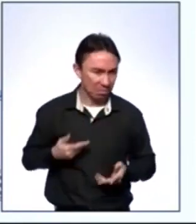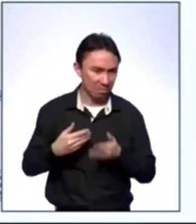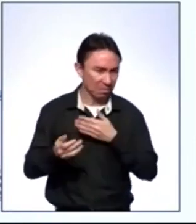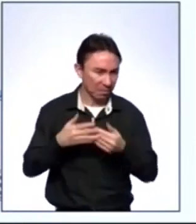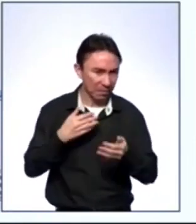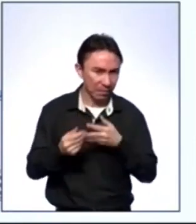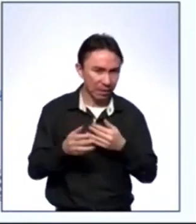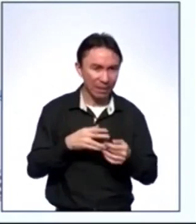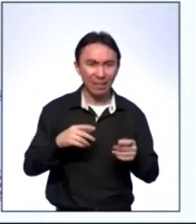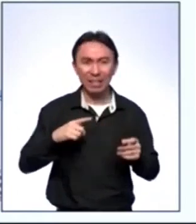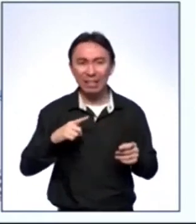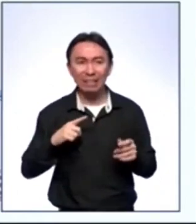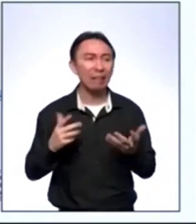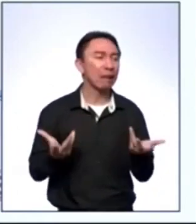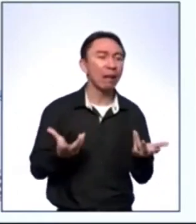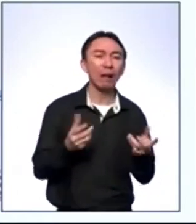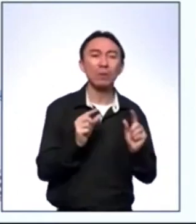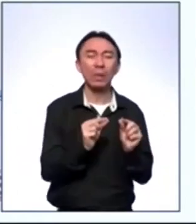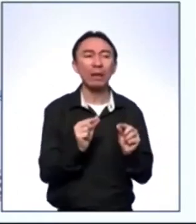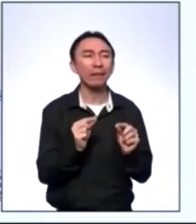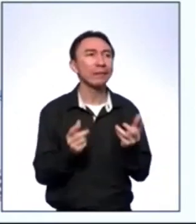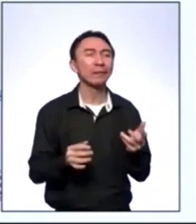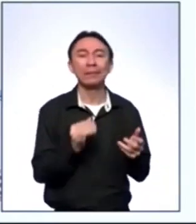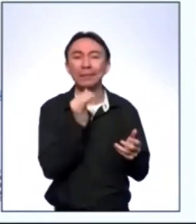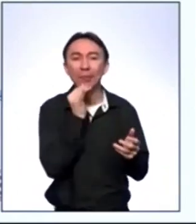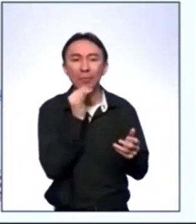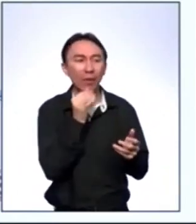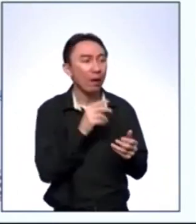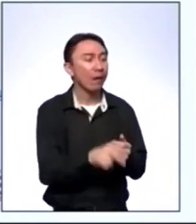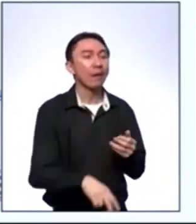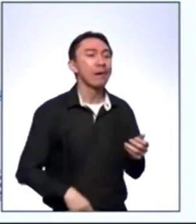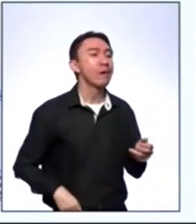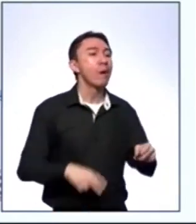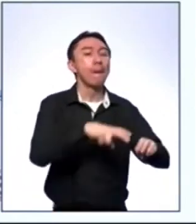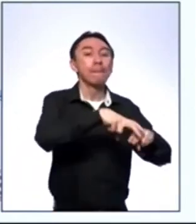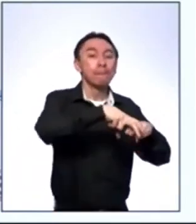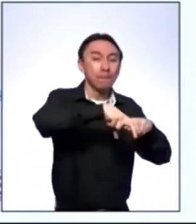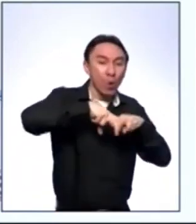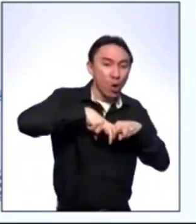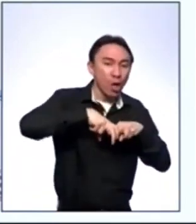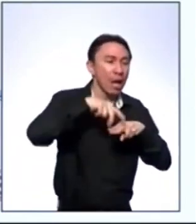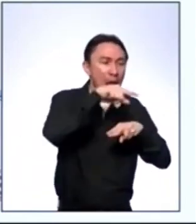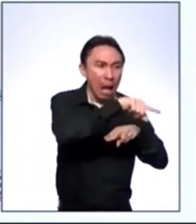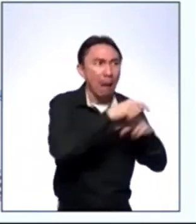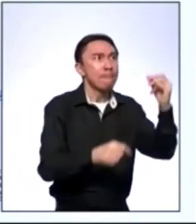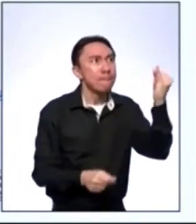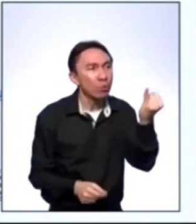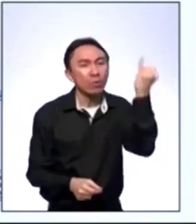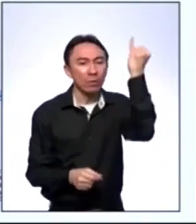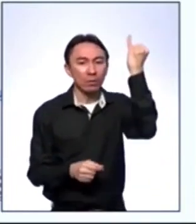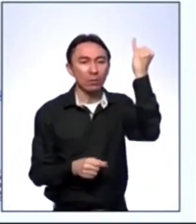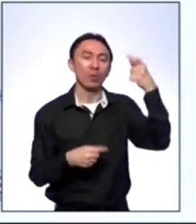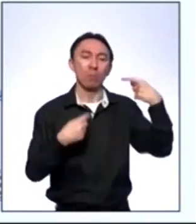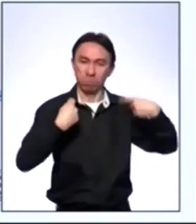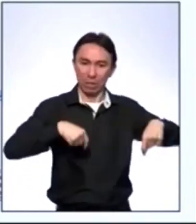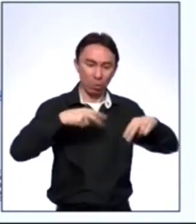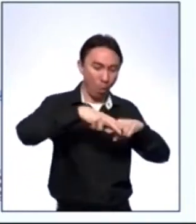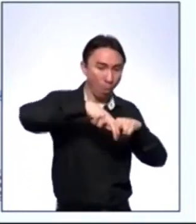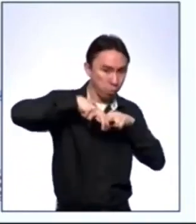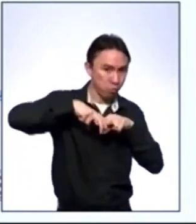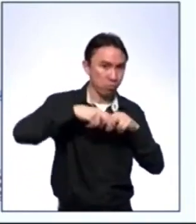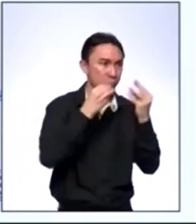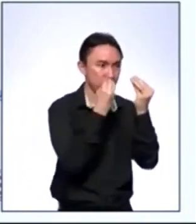contenham justificativas que me permite considerá-los importantes para a história de toda